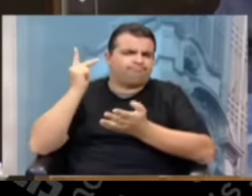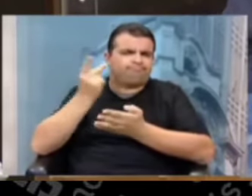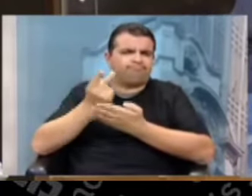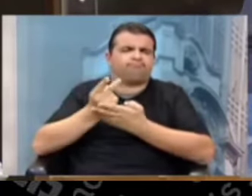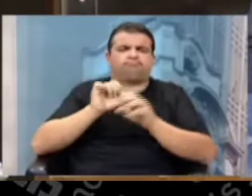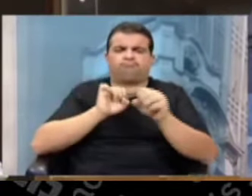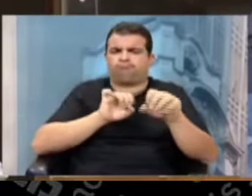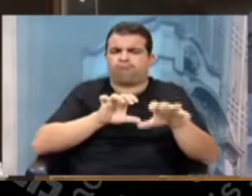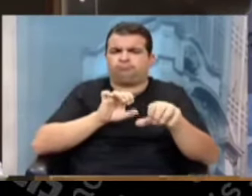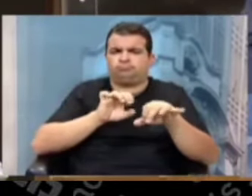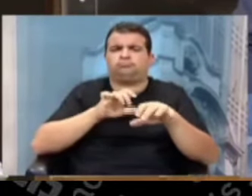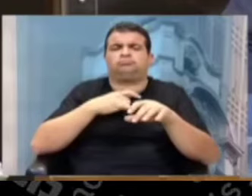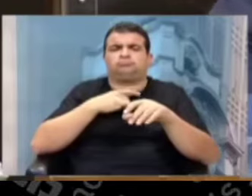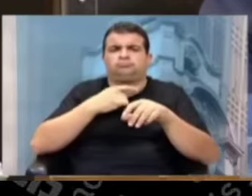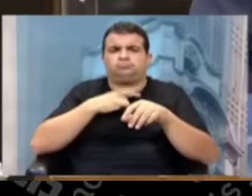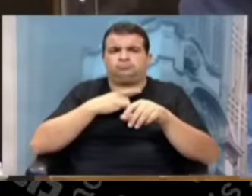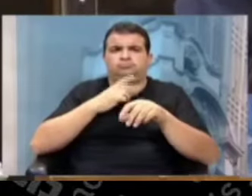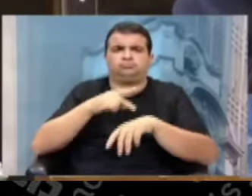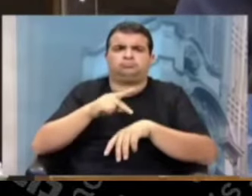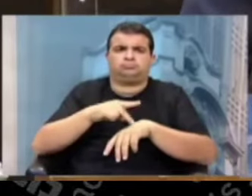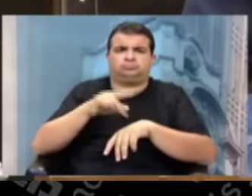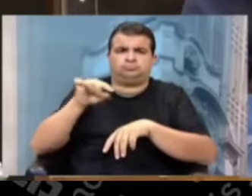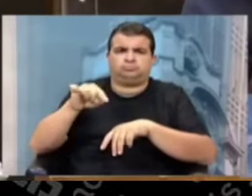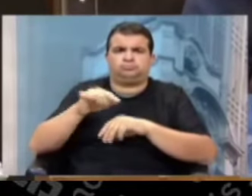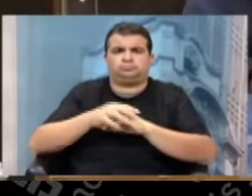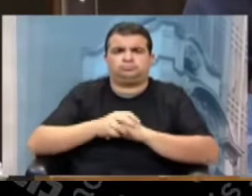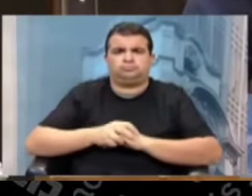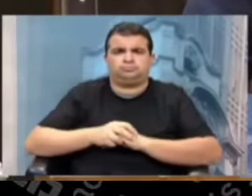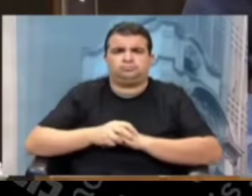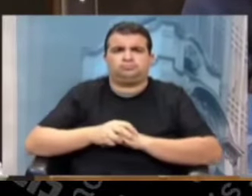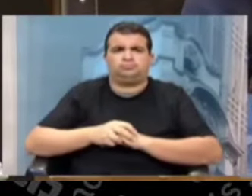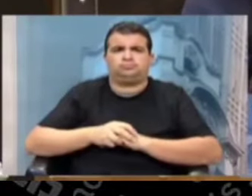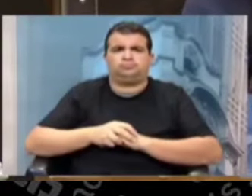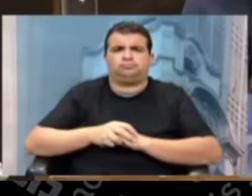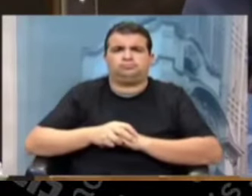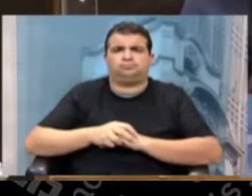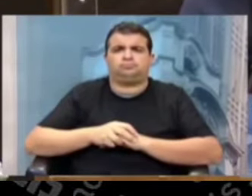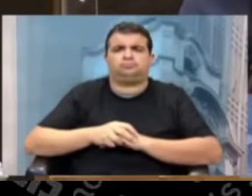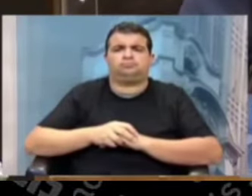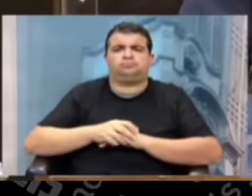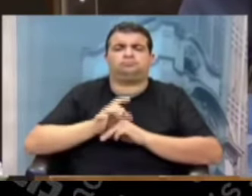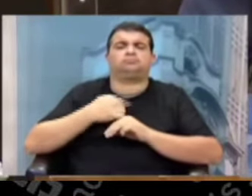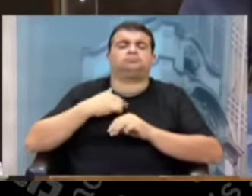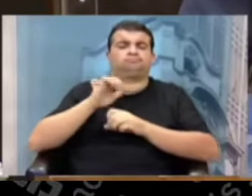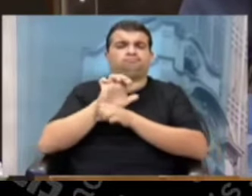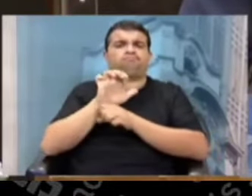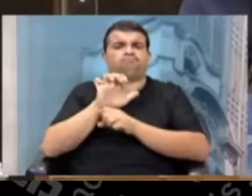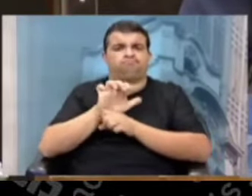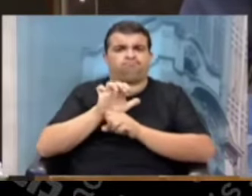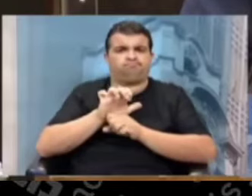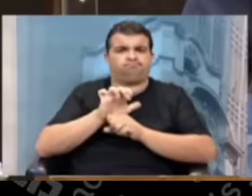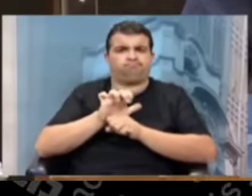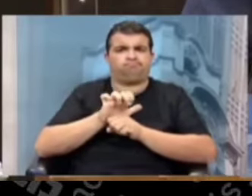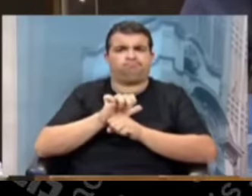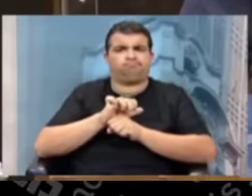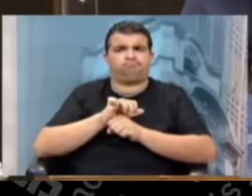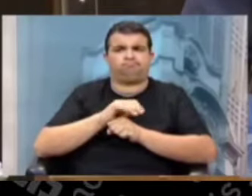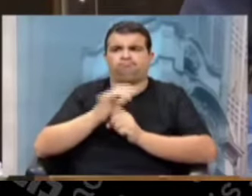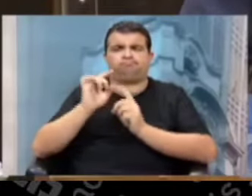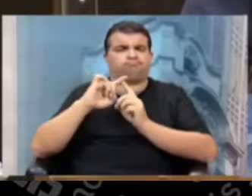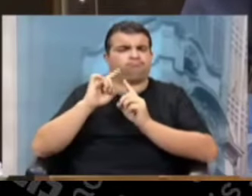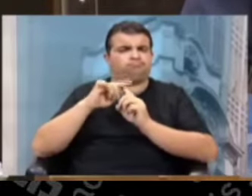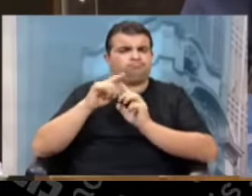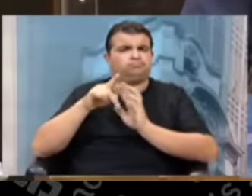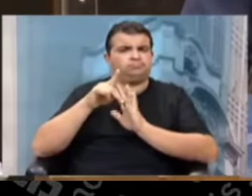nós temos no nosso país. Eu espero que esse tipo de